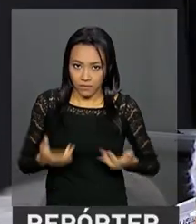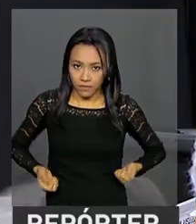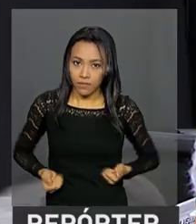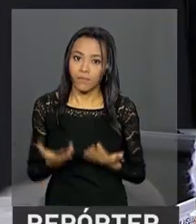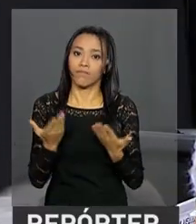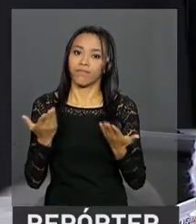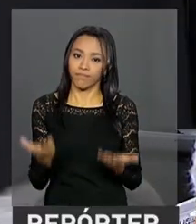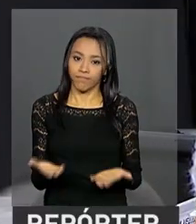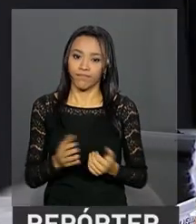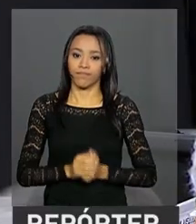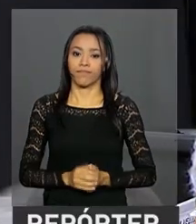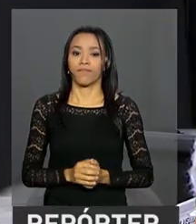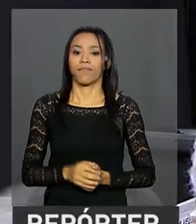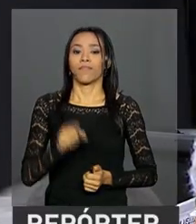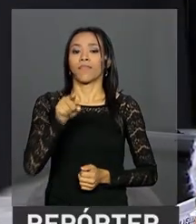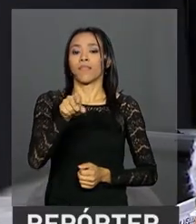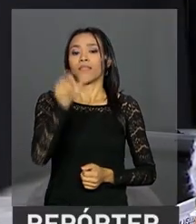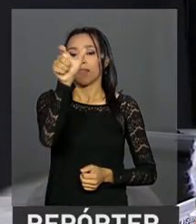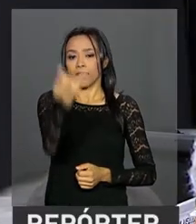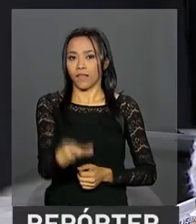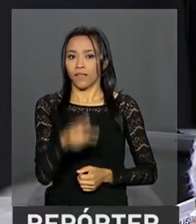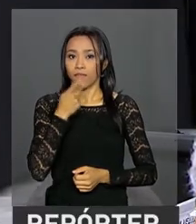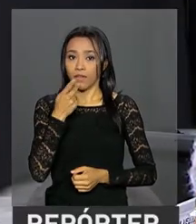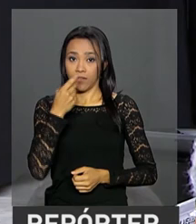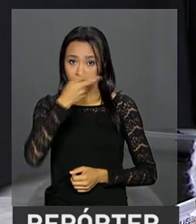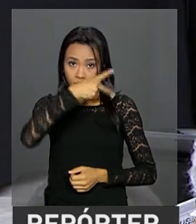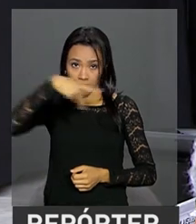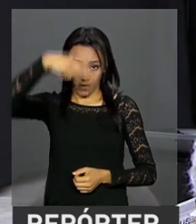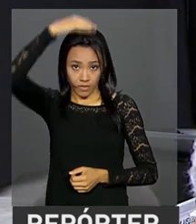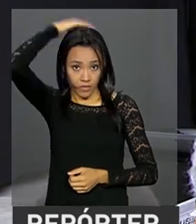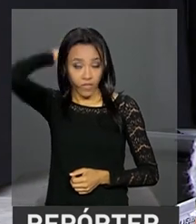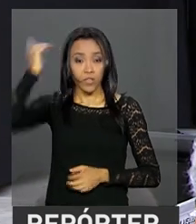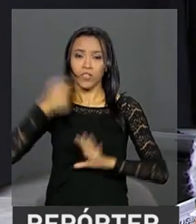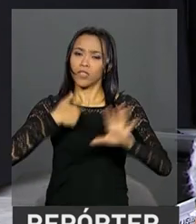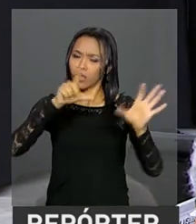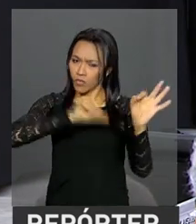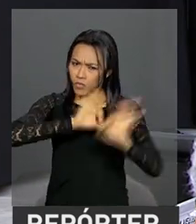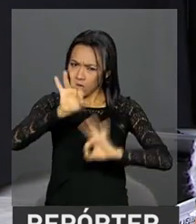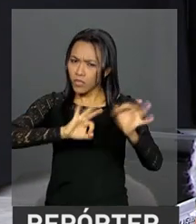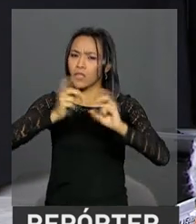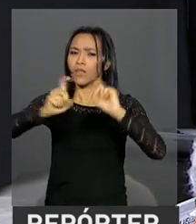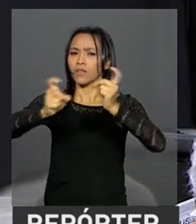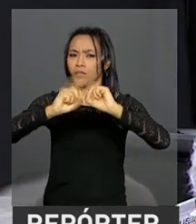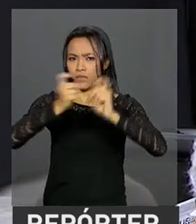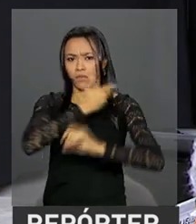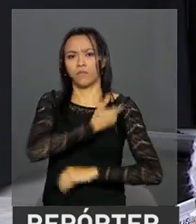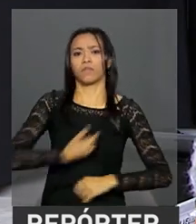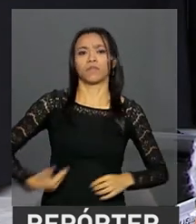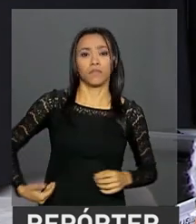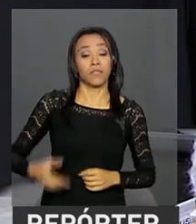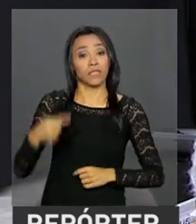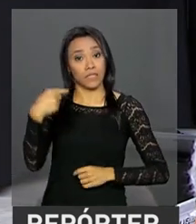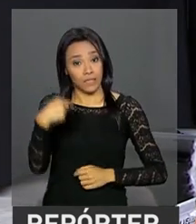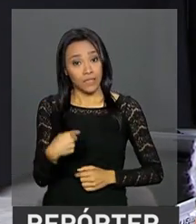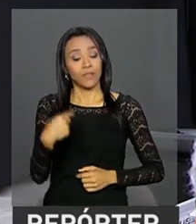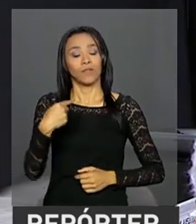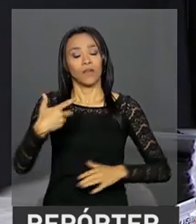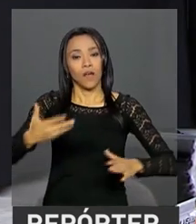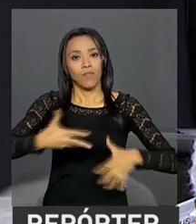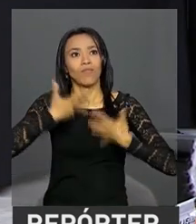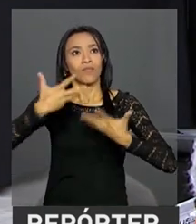posto a casa em ordem, né? Mas esses são resultados que nos motivam a